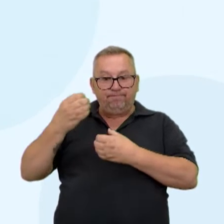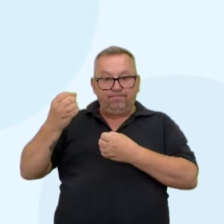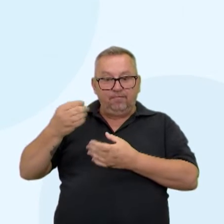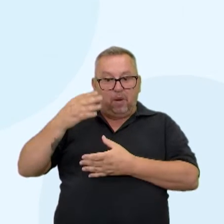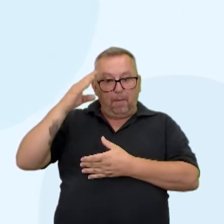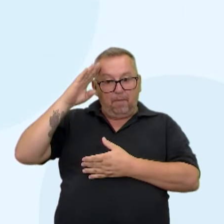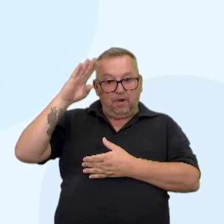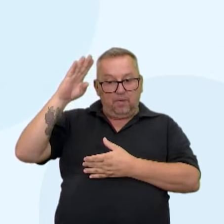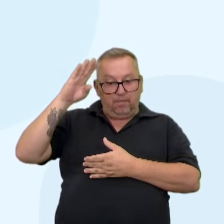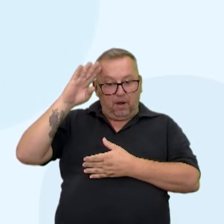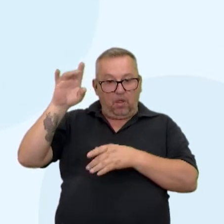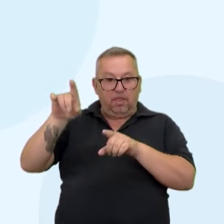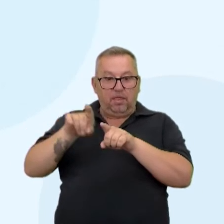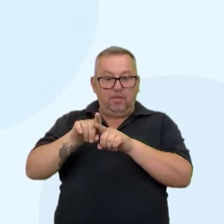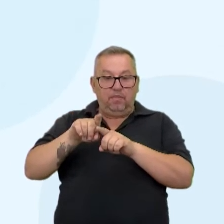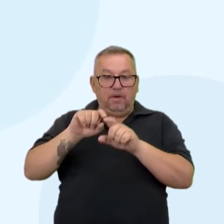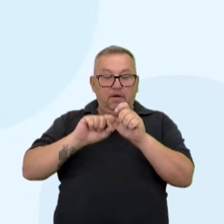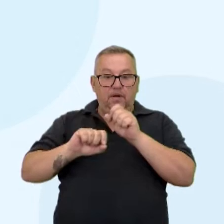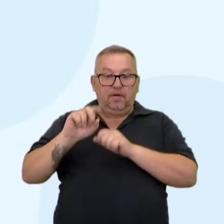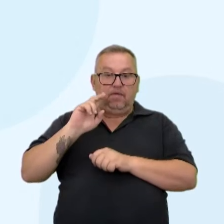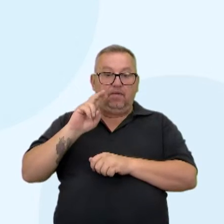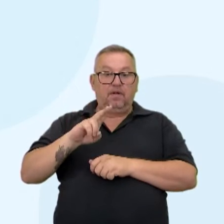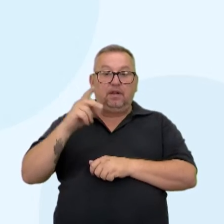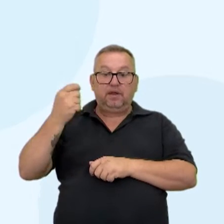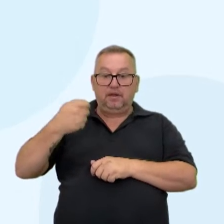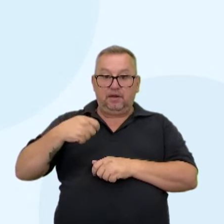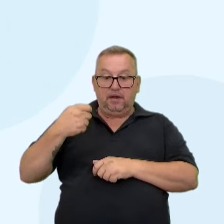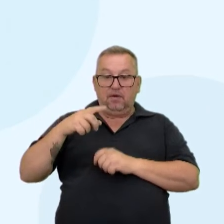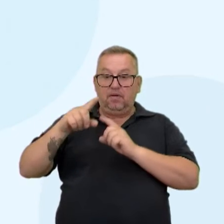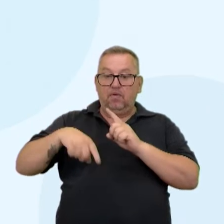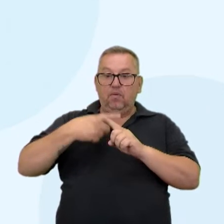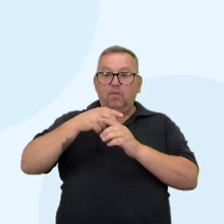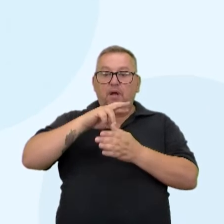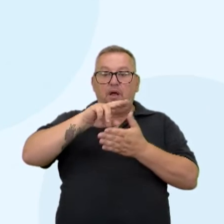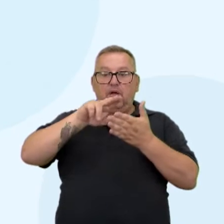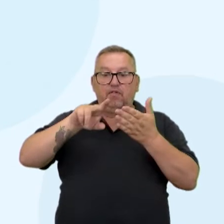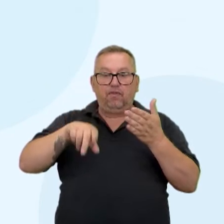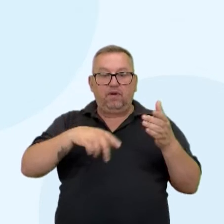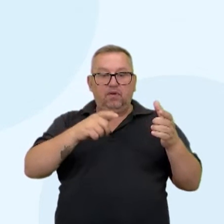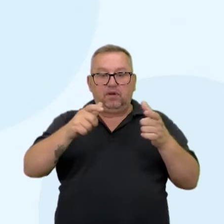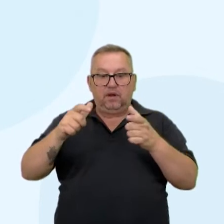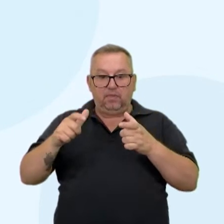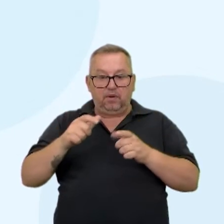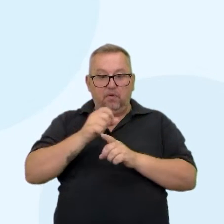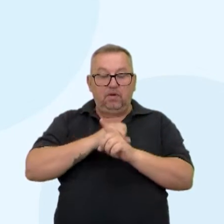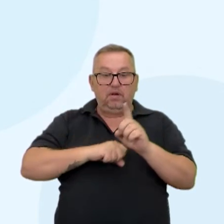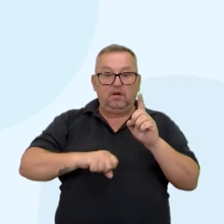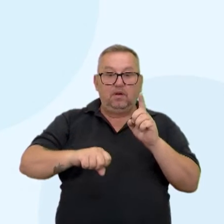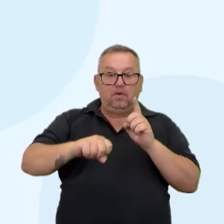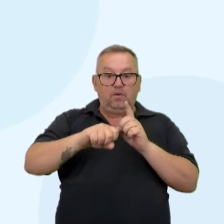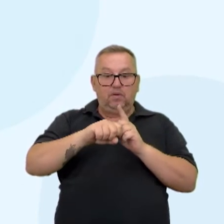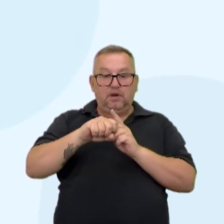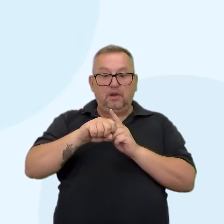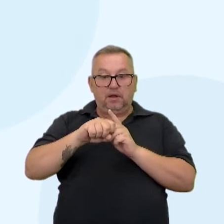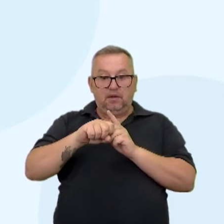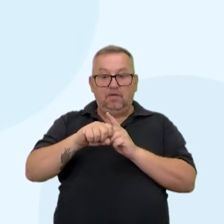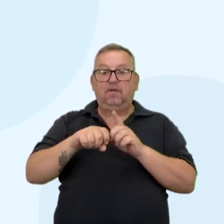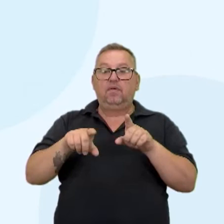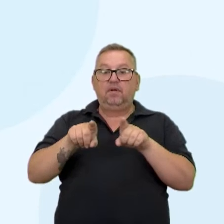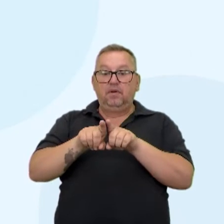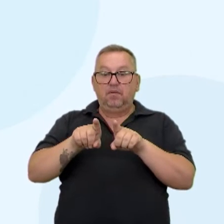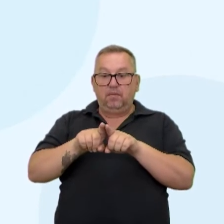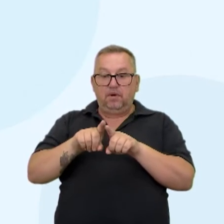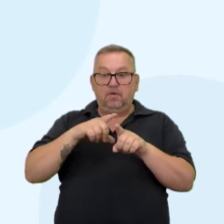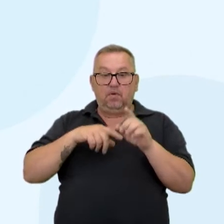e informações do país, os quais atende às necessidades dos mais diversos segmentos da sociedade